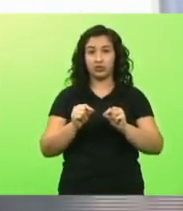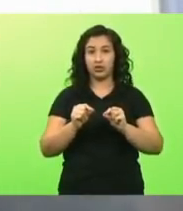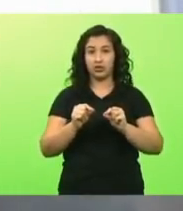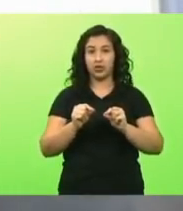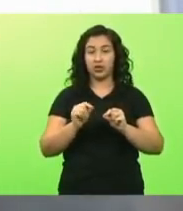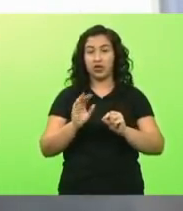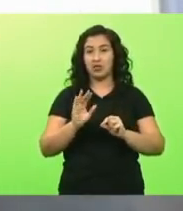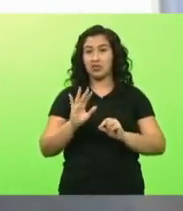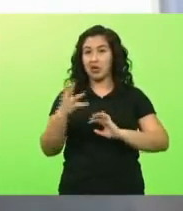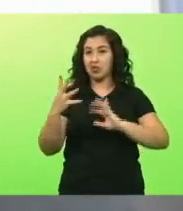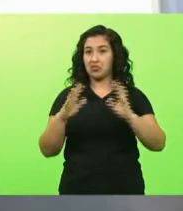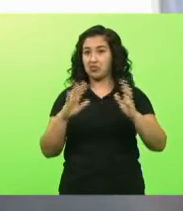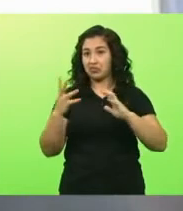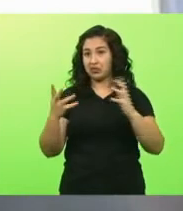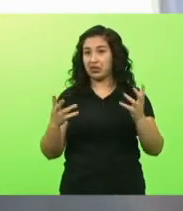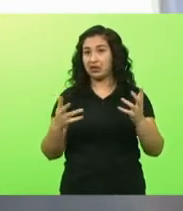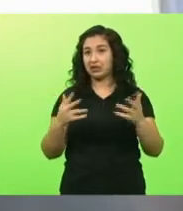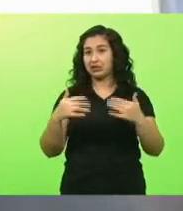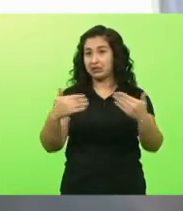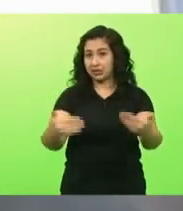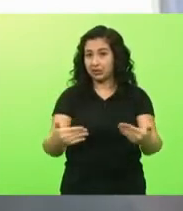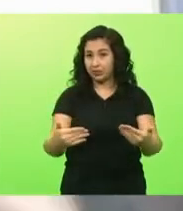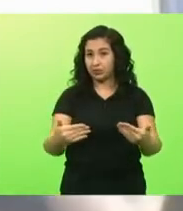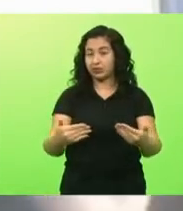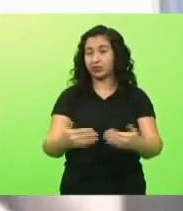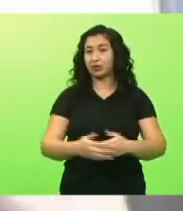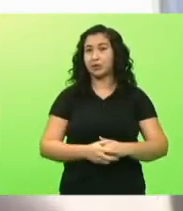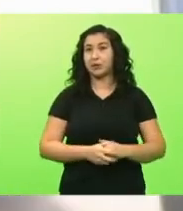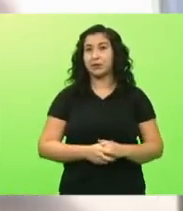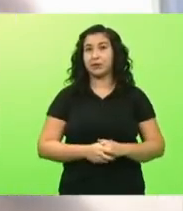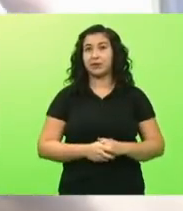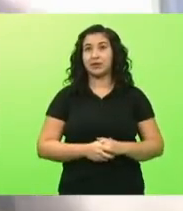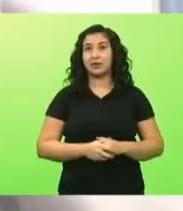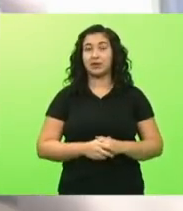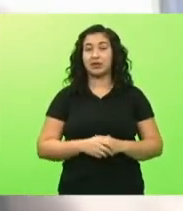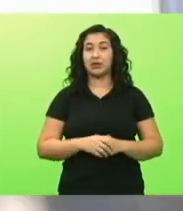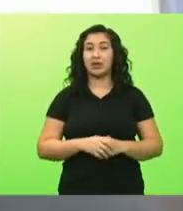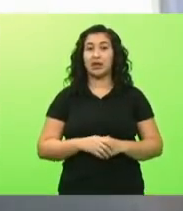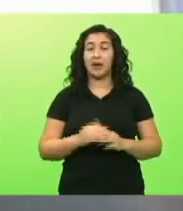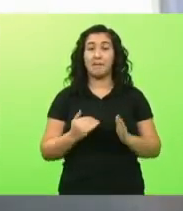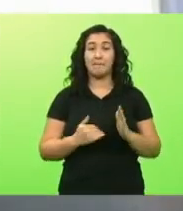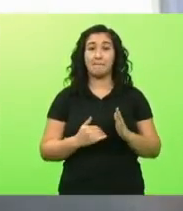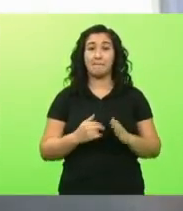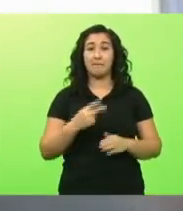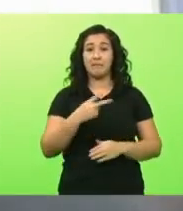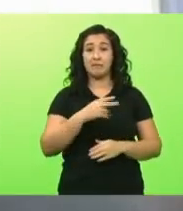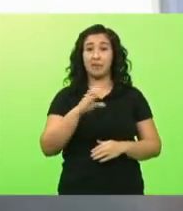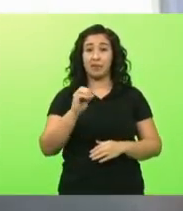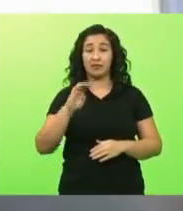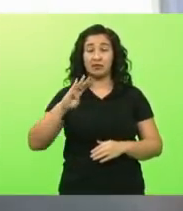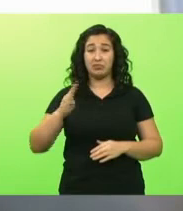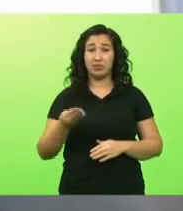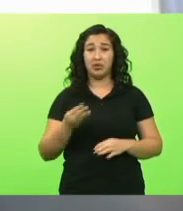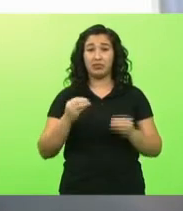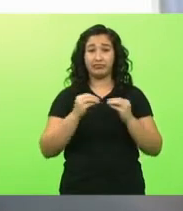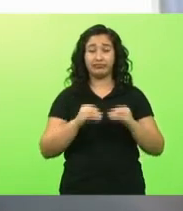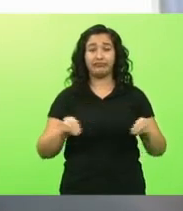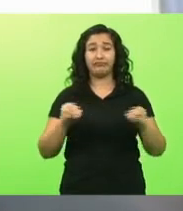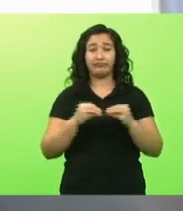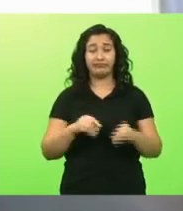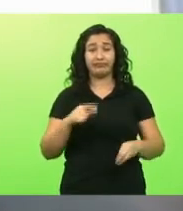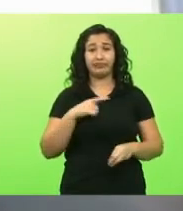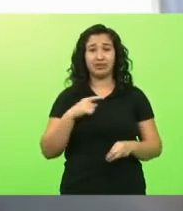colaterais dessa situação toda. Então, são mais de 20 bilhões de prejuízos. Isso não é